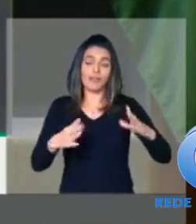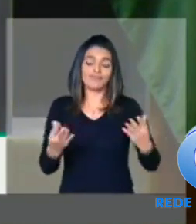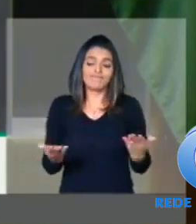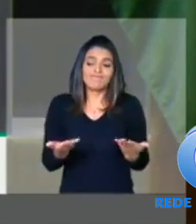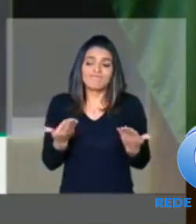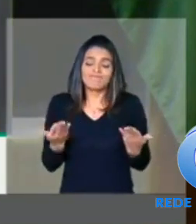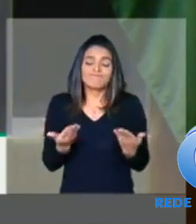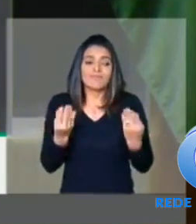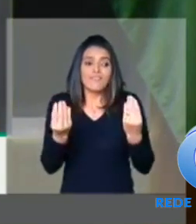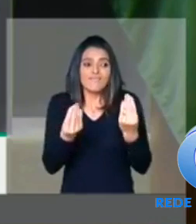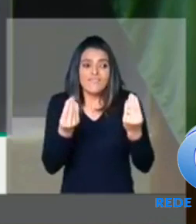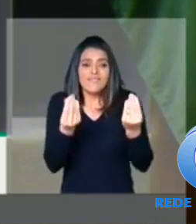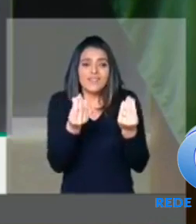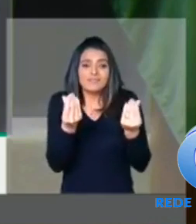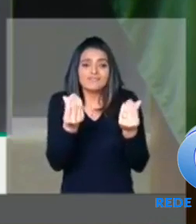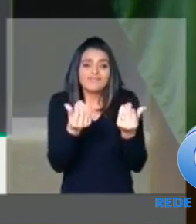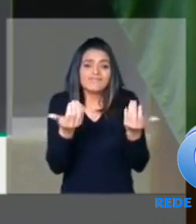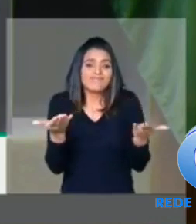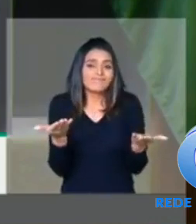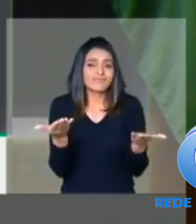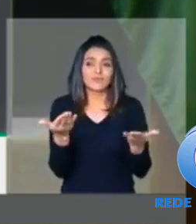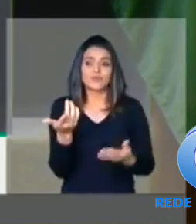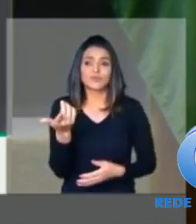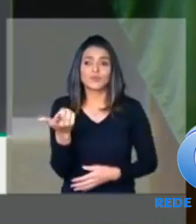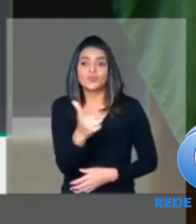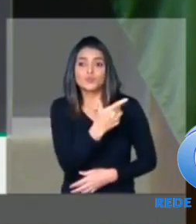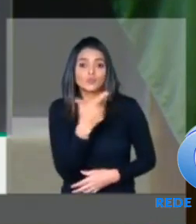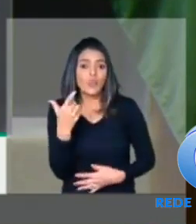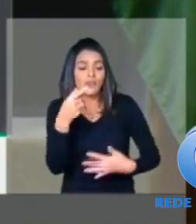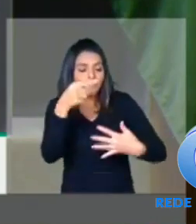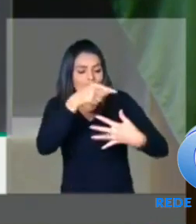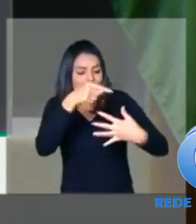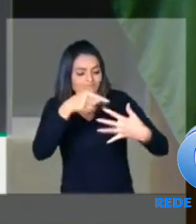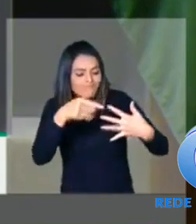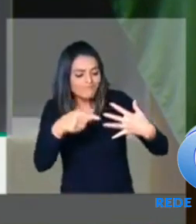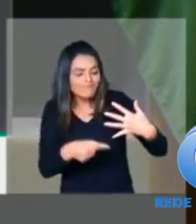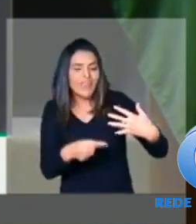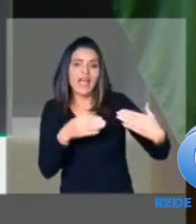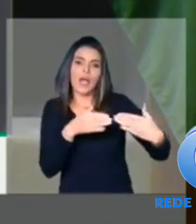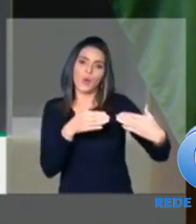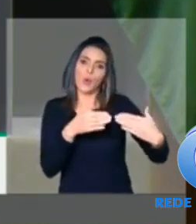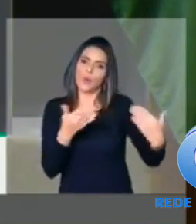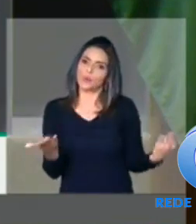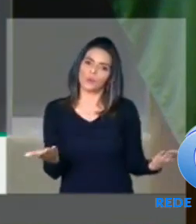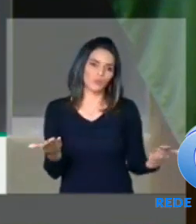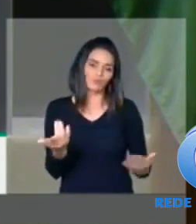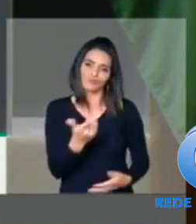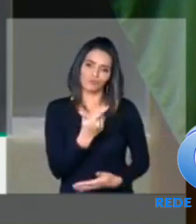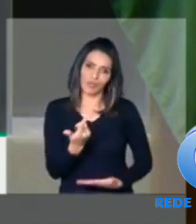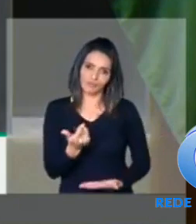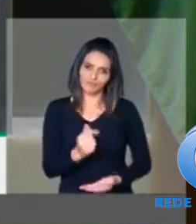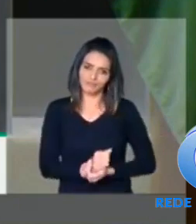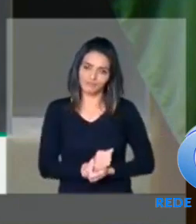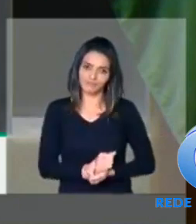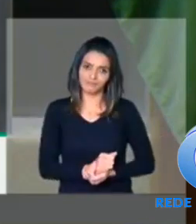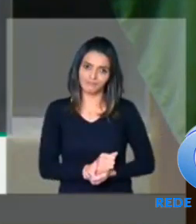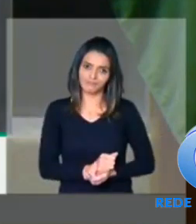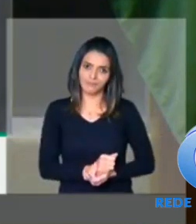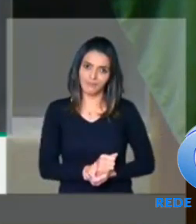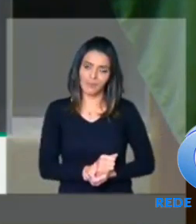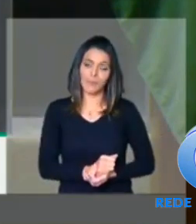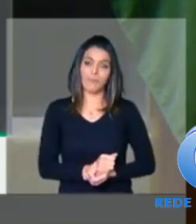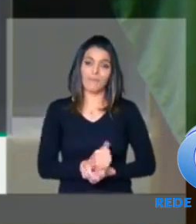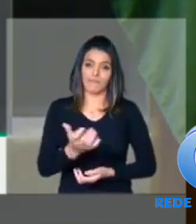há pontos com relação aos quais nós não conseguimos avançar. Eu queria aqui